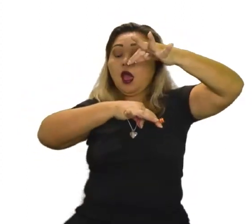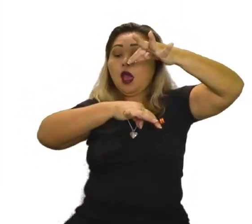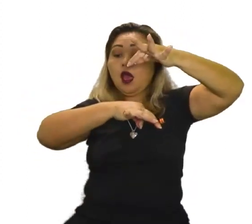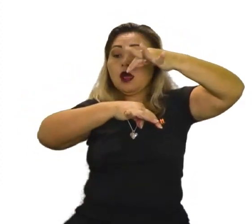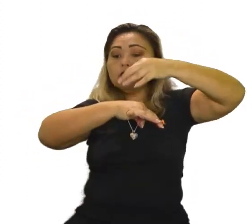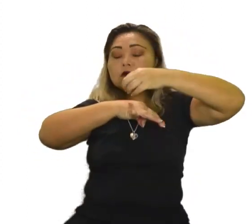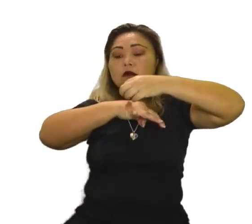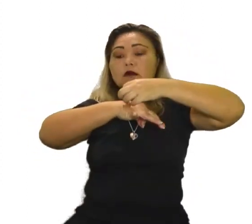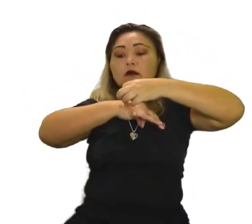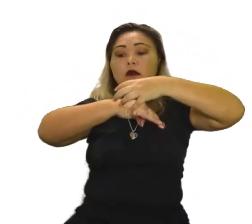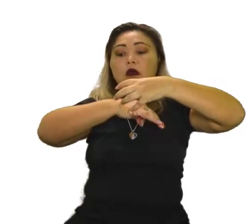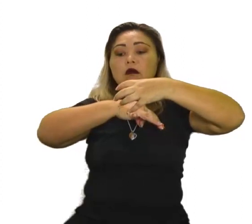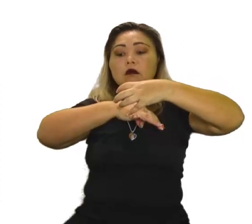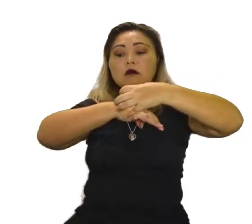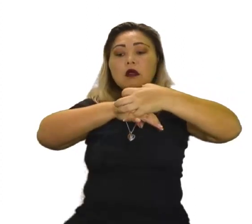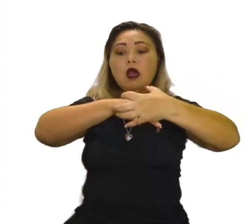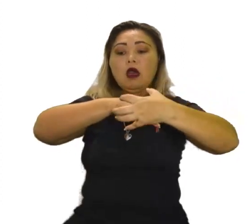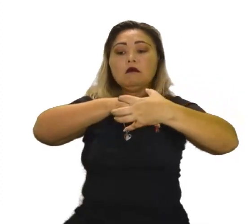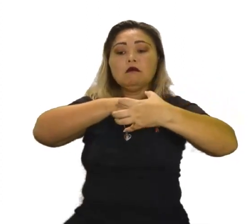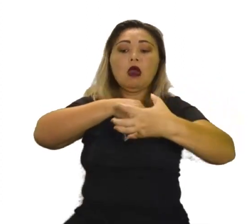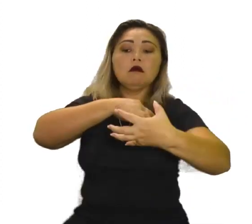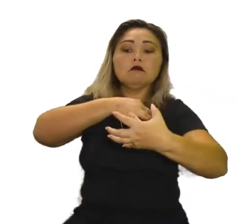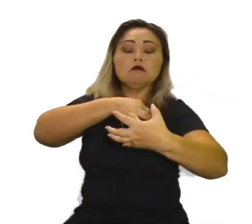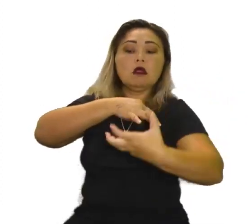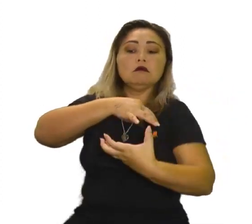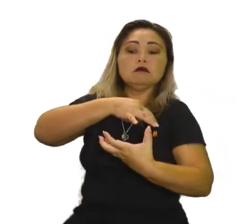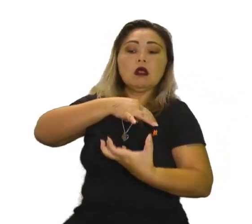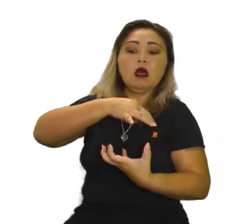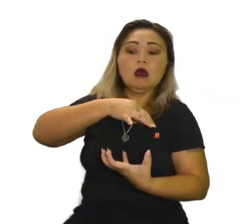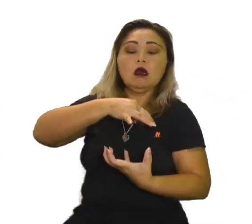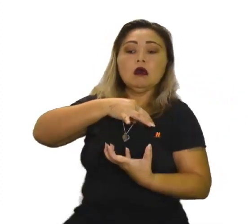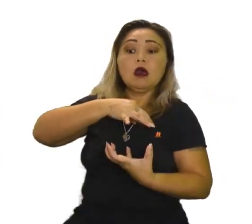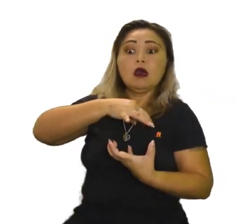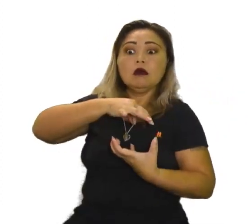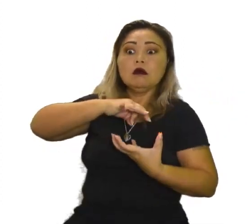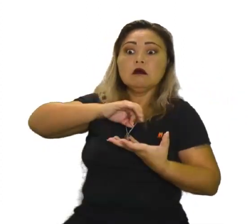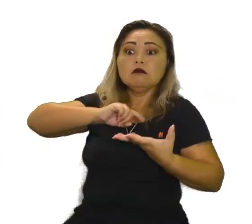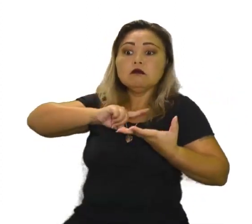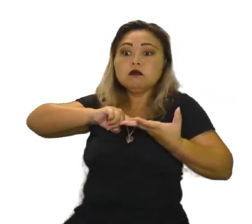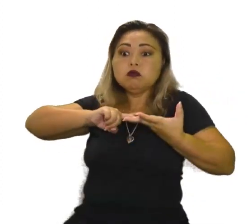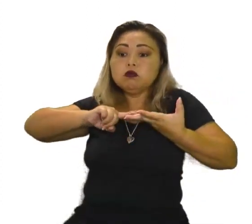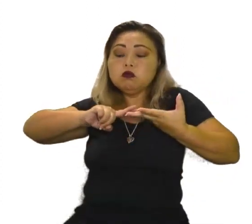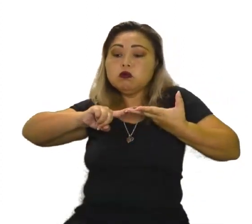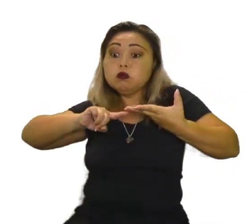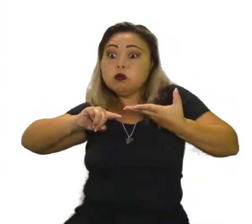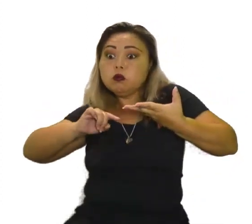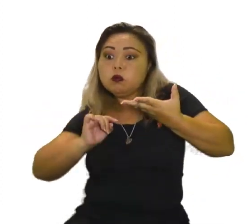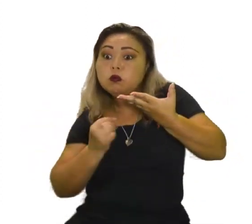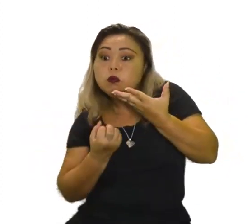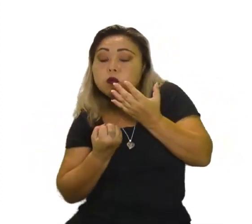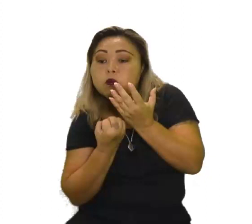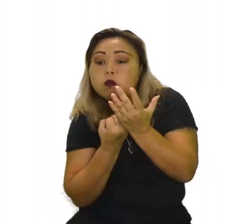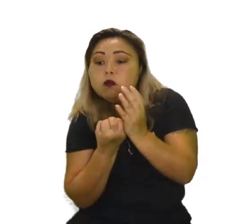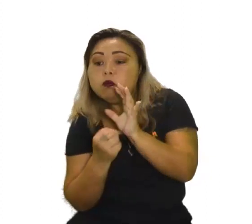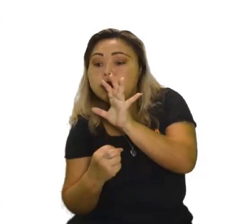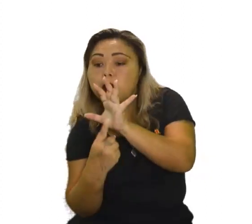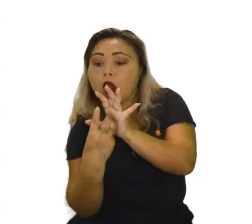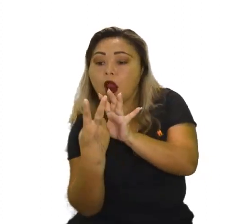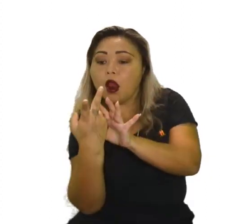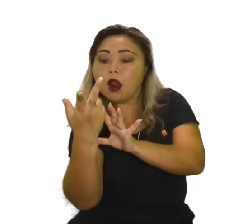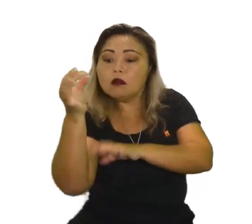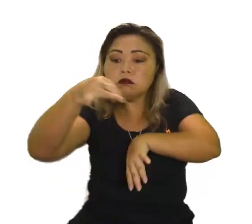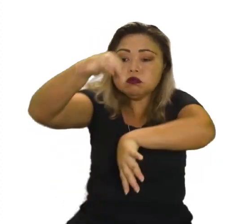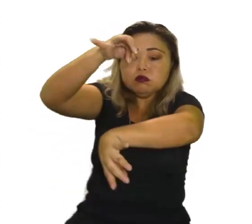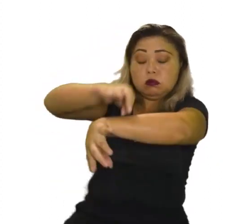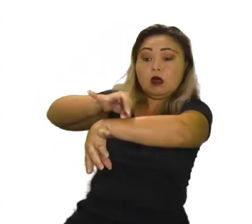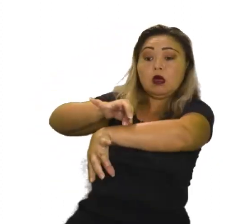e aí sim ela começa a realizar então, a produção dos seus indivíduos. E o macho, na hora da